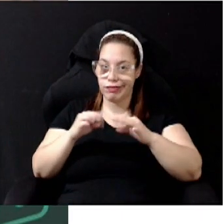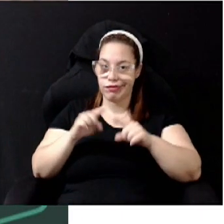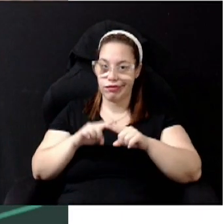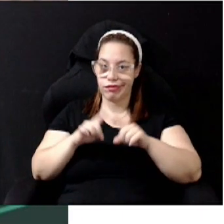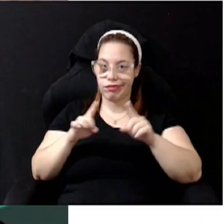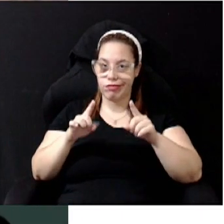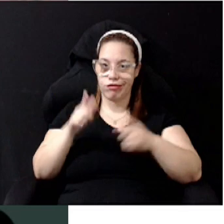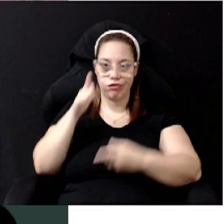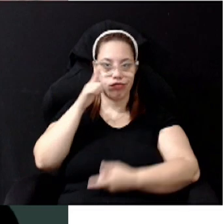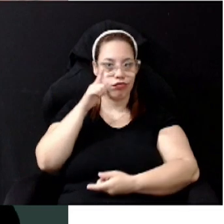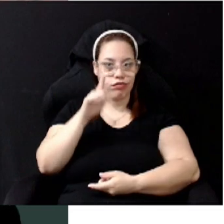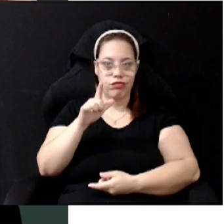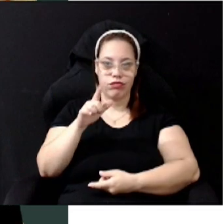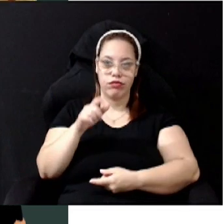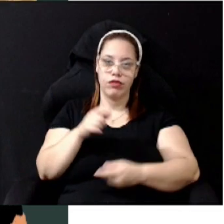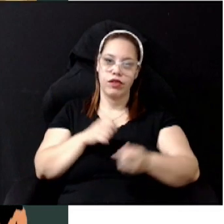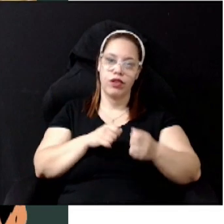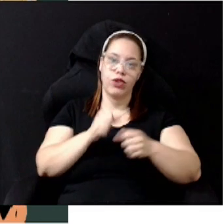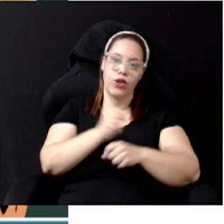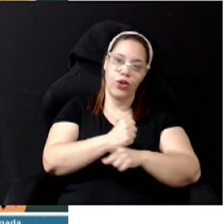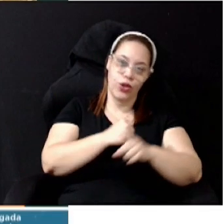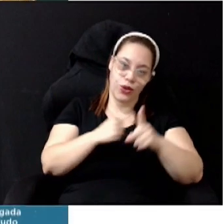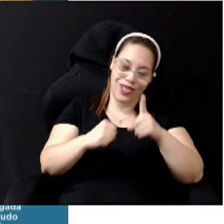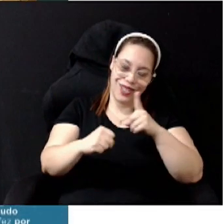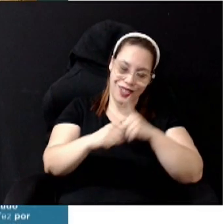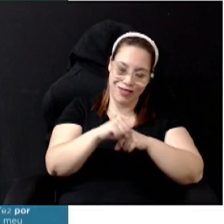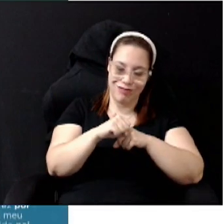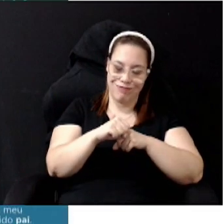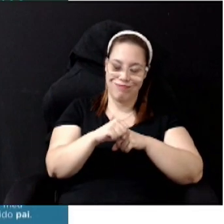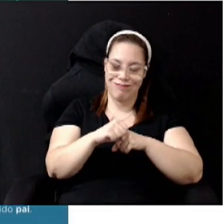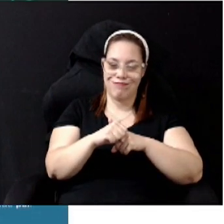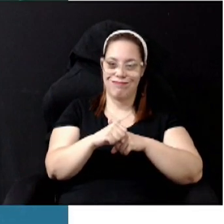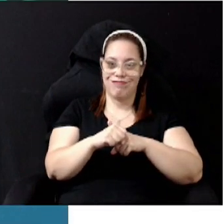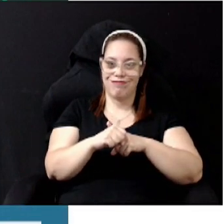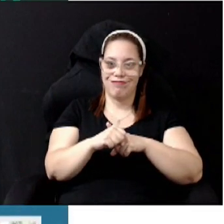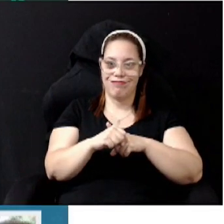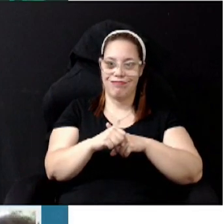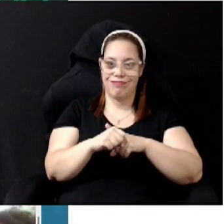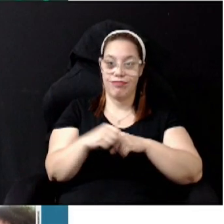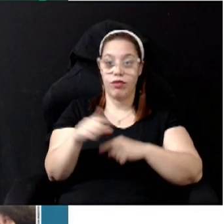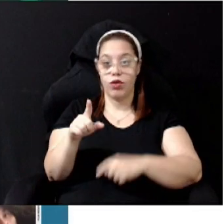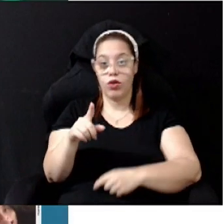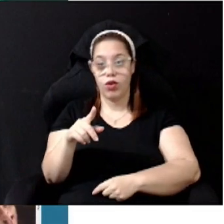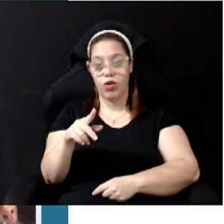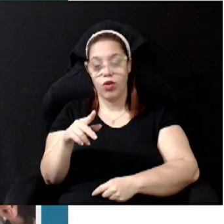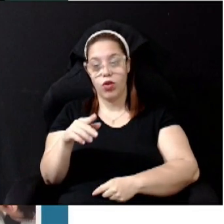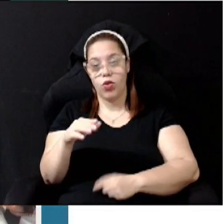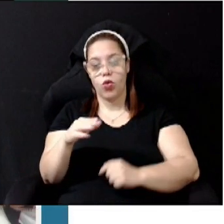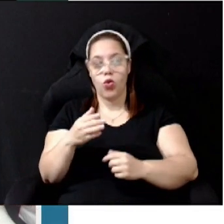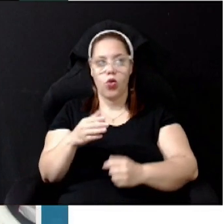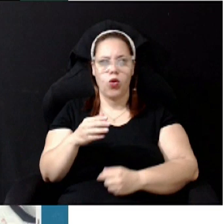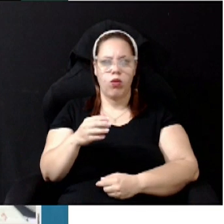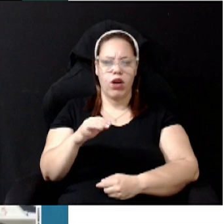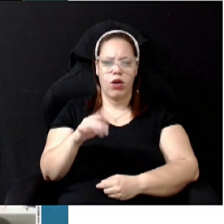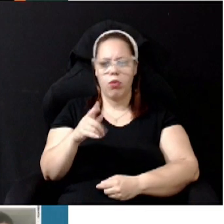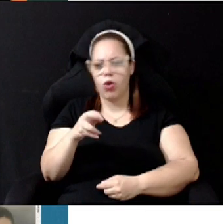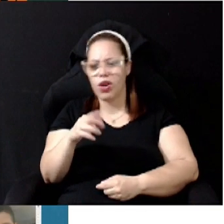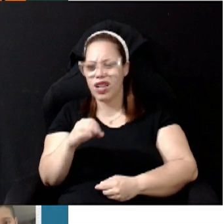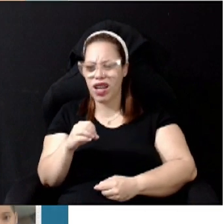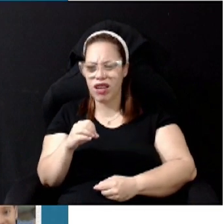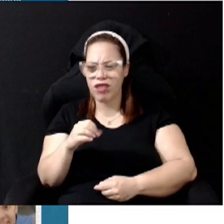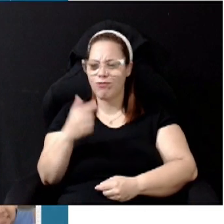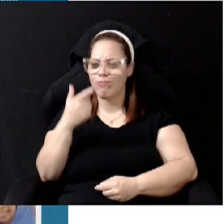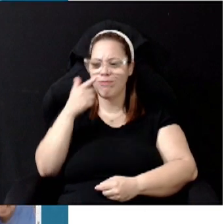ter as habilidades sociais. E aí ele ia participar de um processo seletivo, ele não consegue, porque ele tem dificuldade